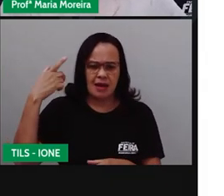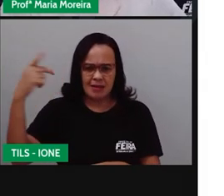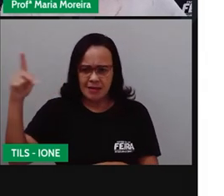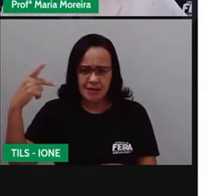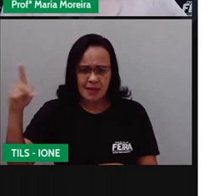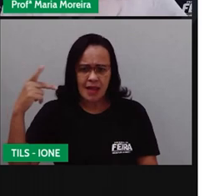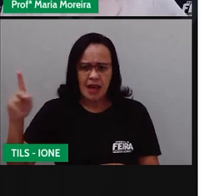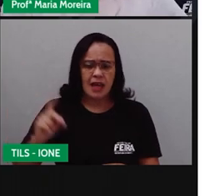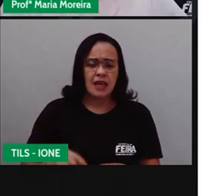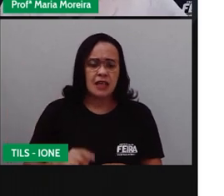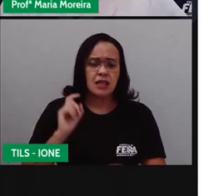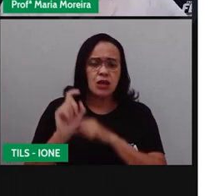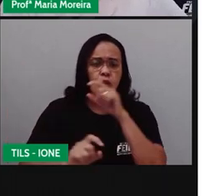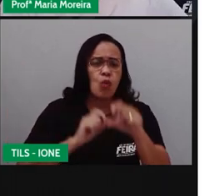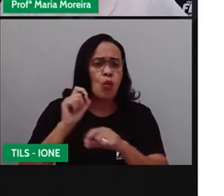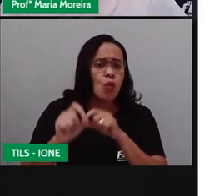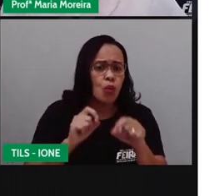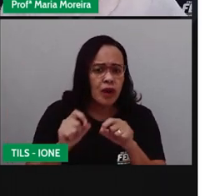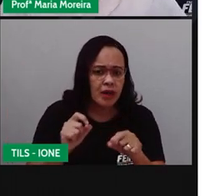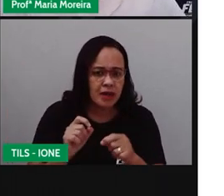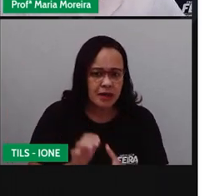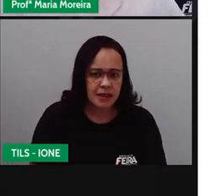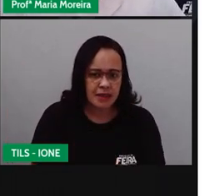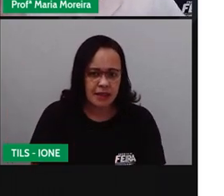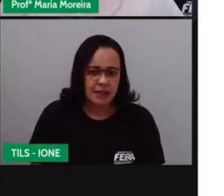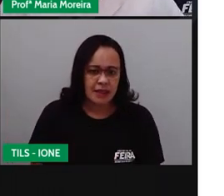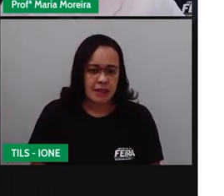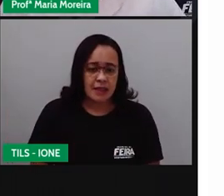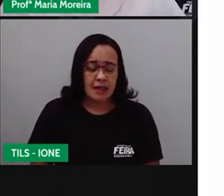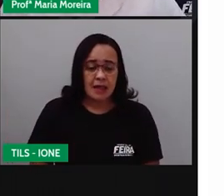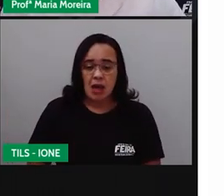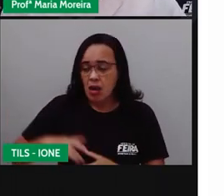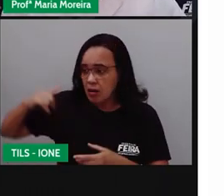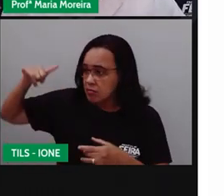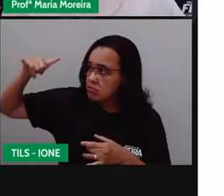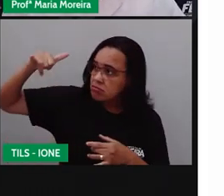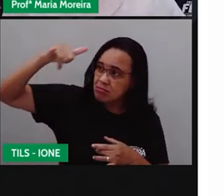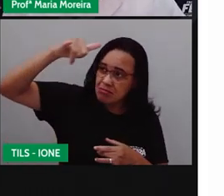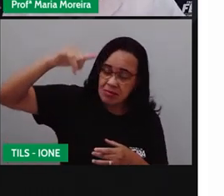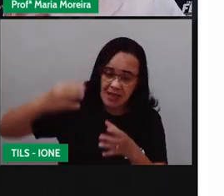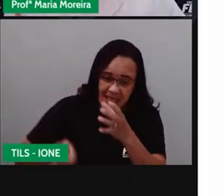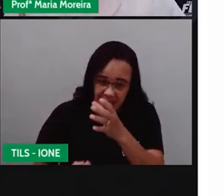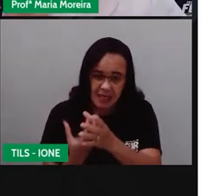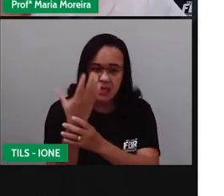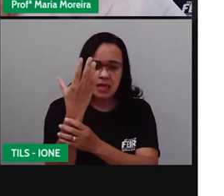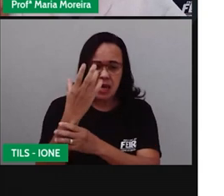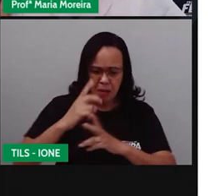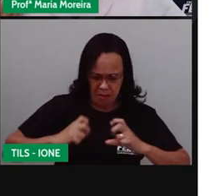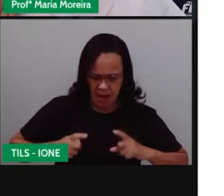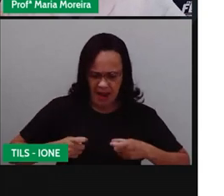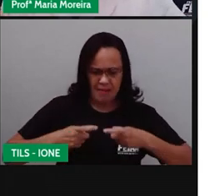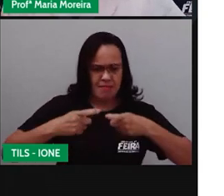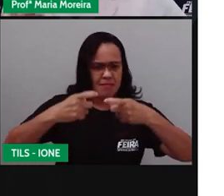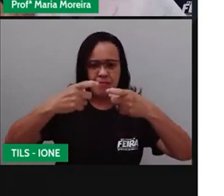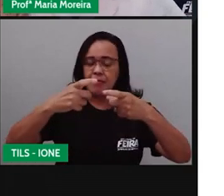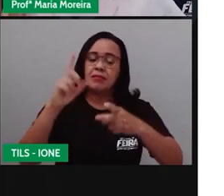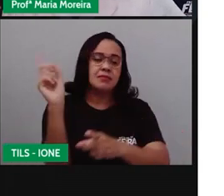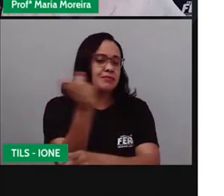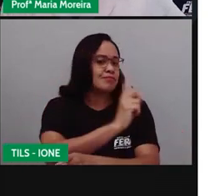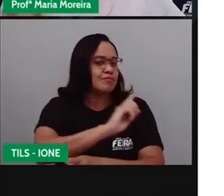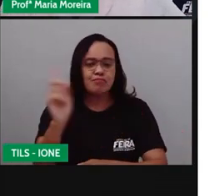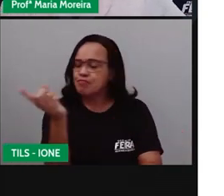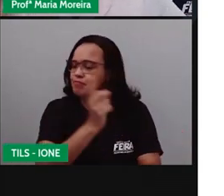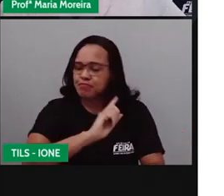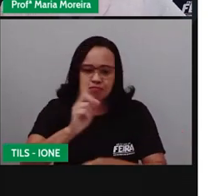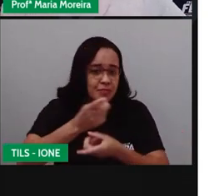não sabe o que é um fim bélico, né, é para fins de guerra. Então, a ideia de que a sua invenção, no caso, o avião,